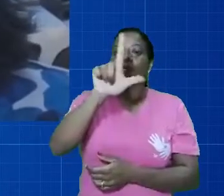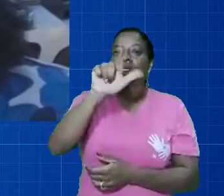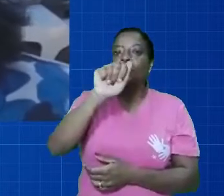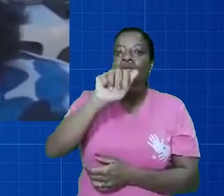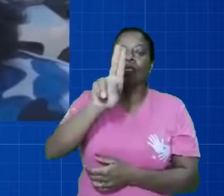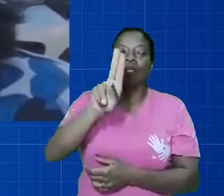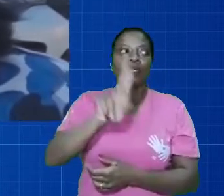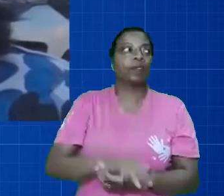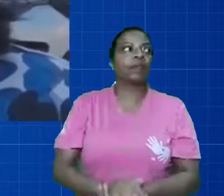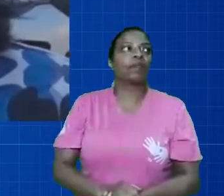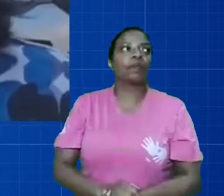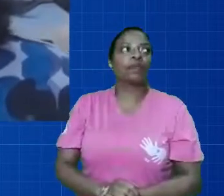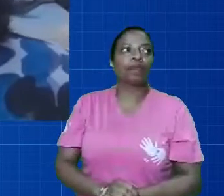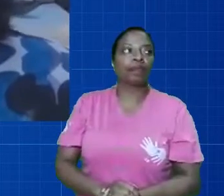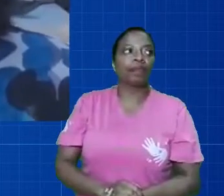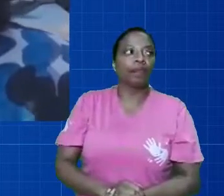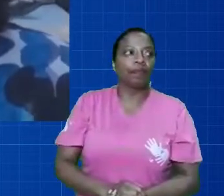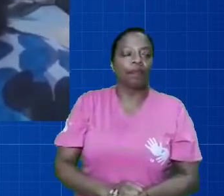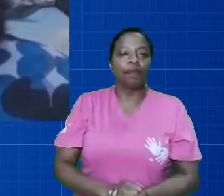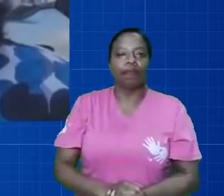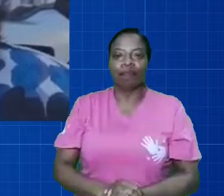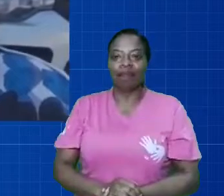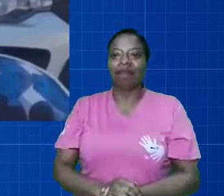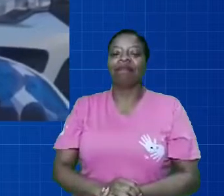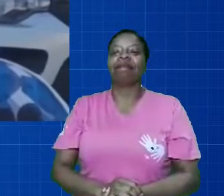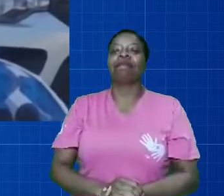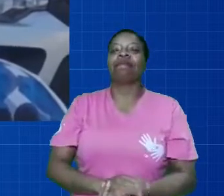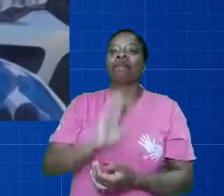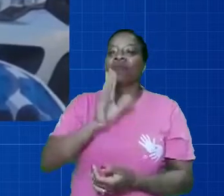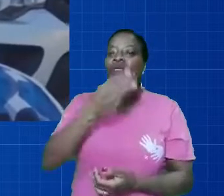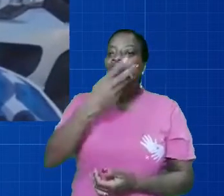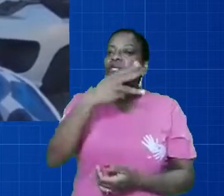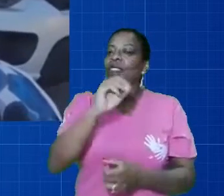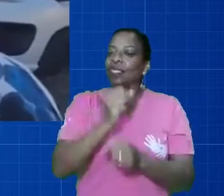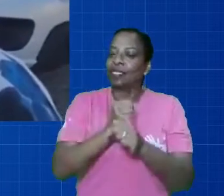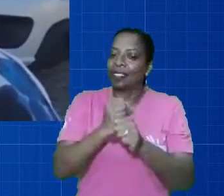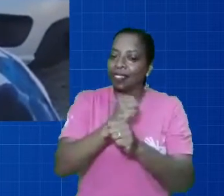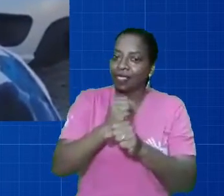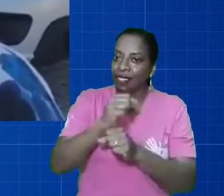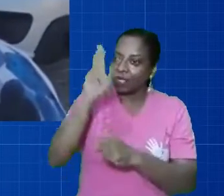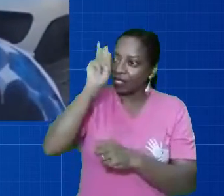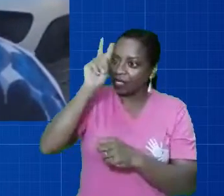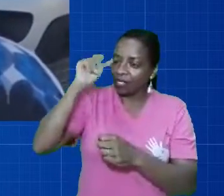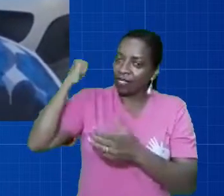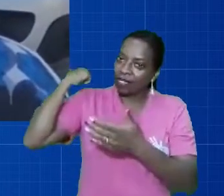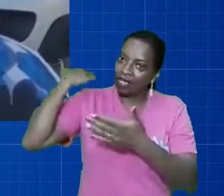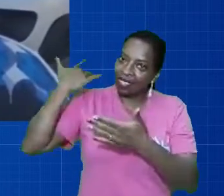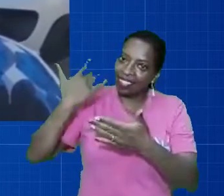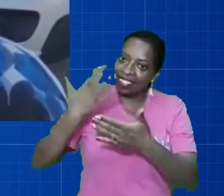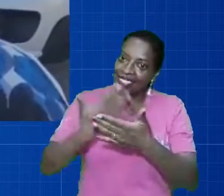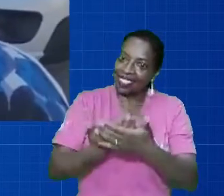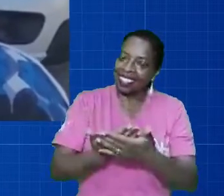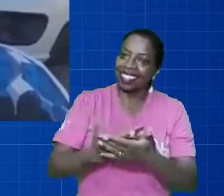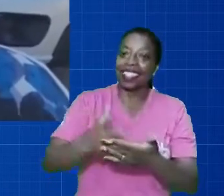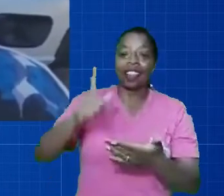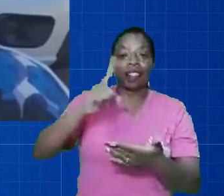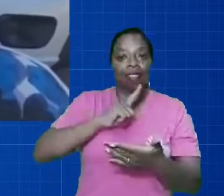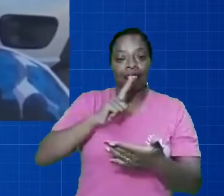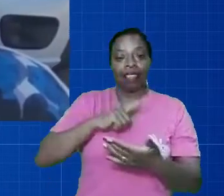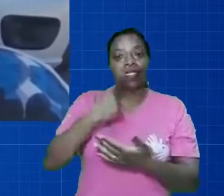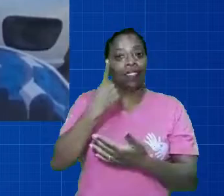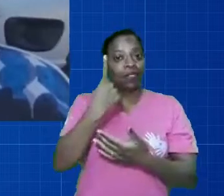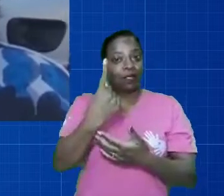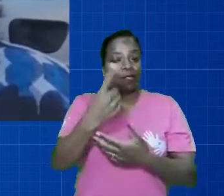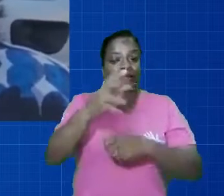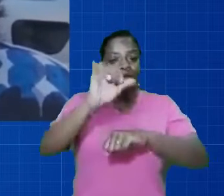nós temos de história da oficina de arte, nós culminamos com um dos polos da oficina, que hoje atua